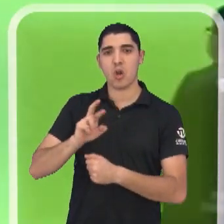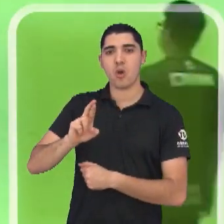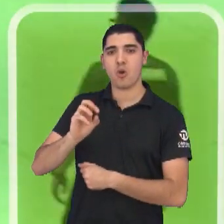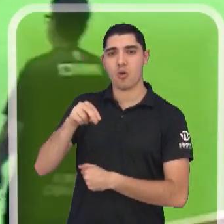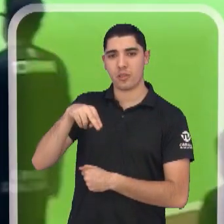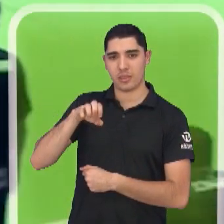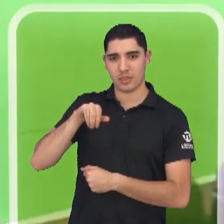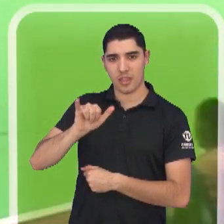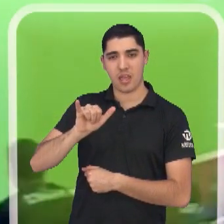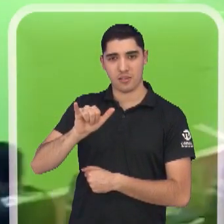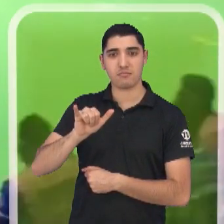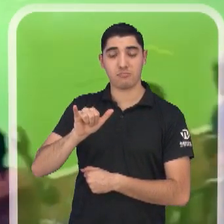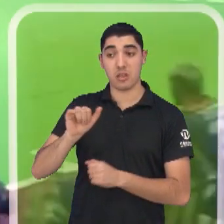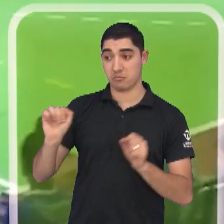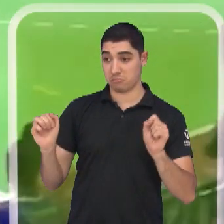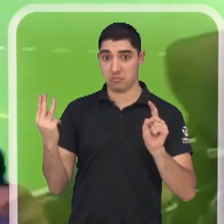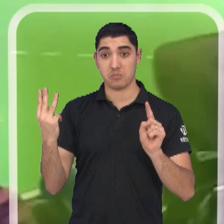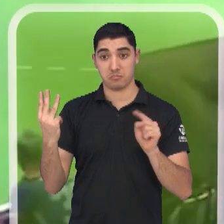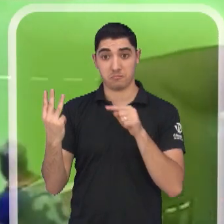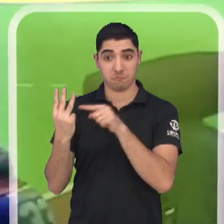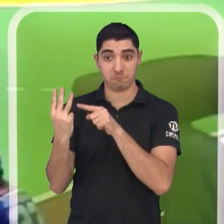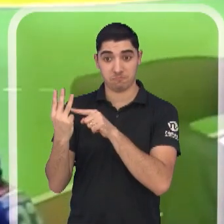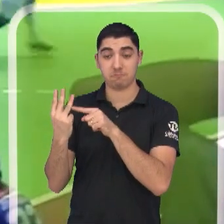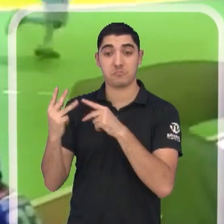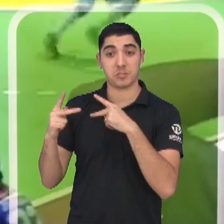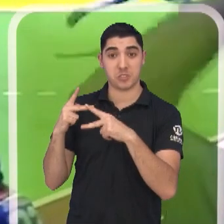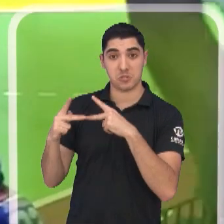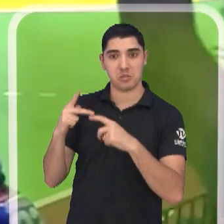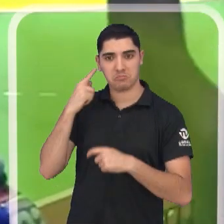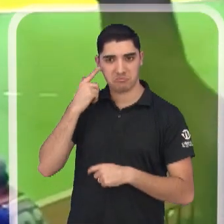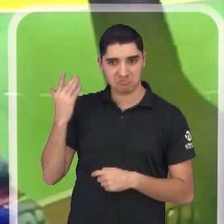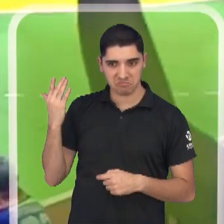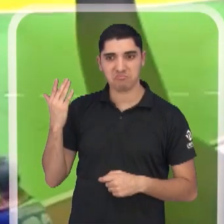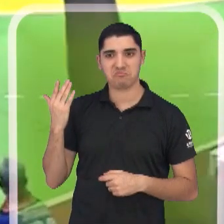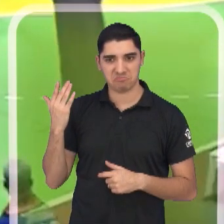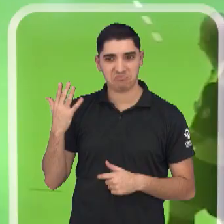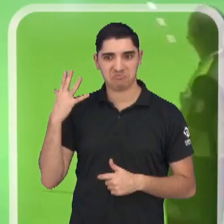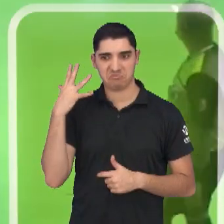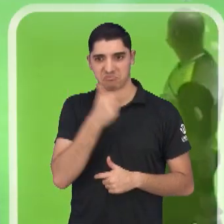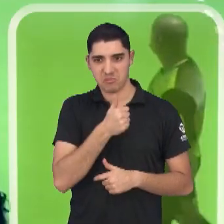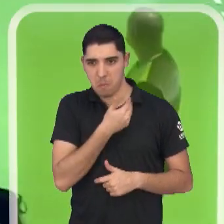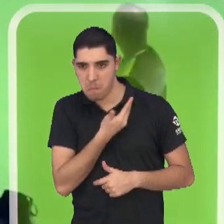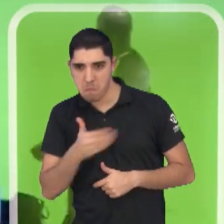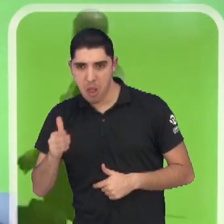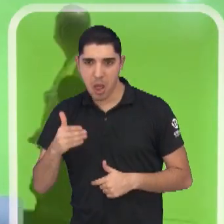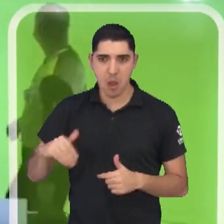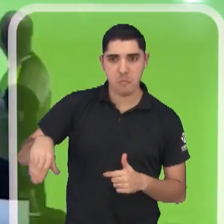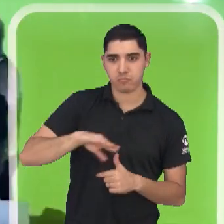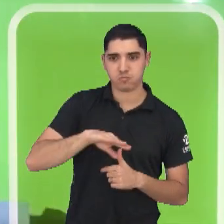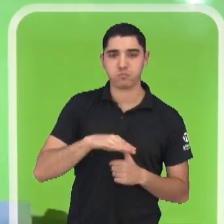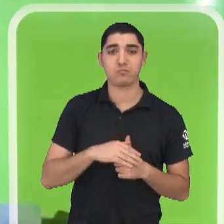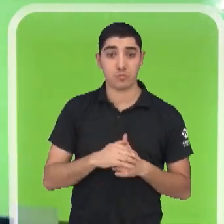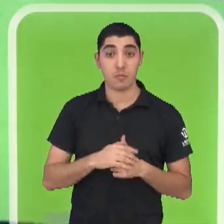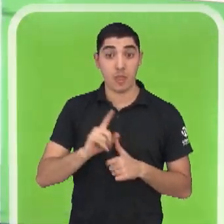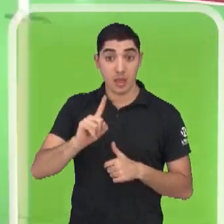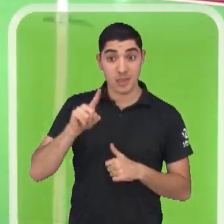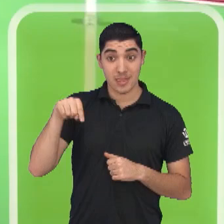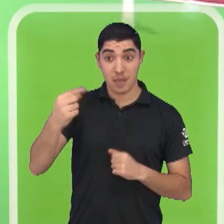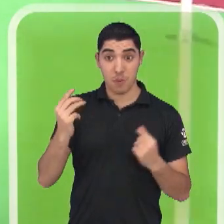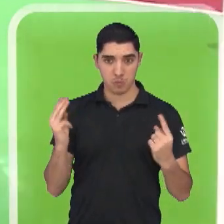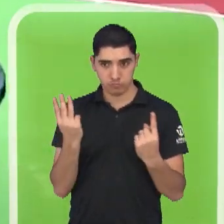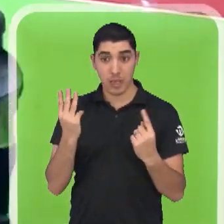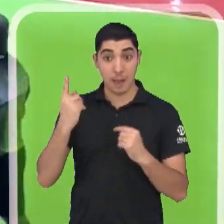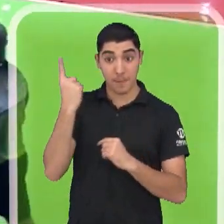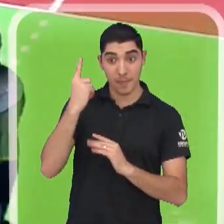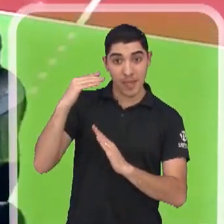3 a 1 para a equipe do São José Olha só jingou para lá e tocou de perna direita no canto direito do goleiro do Dracena o Dracena ainda no